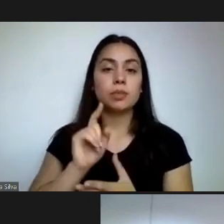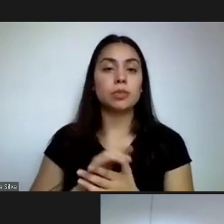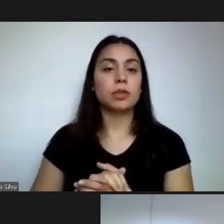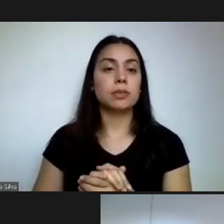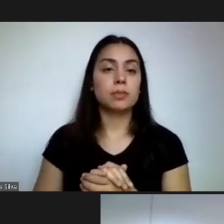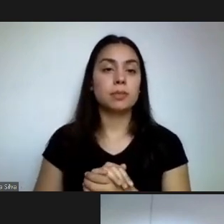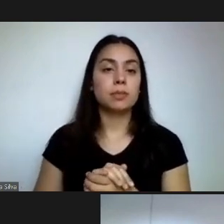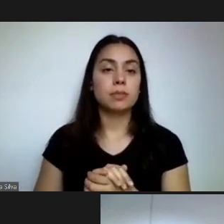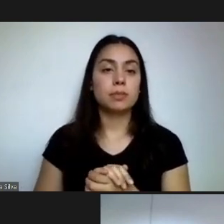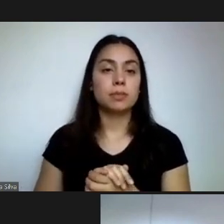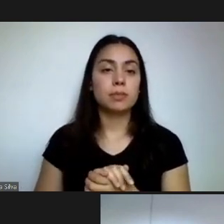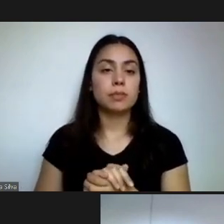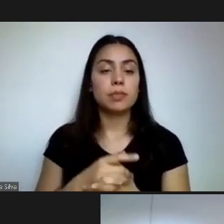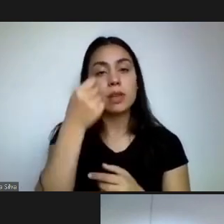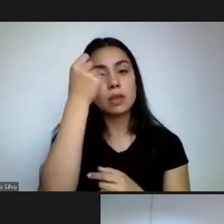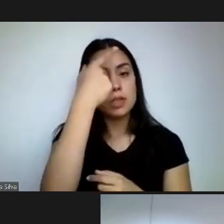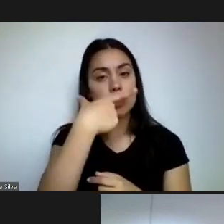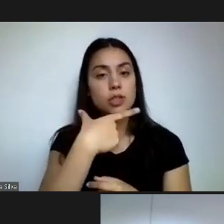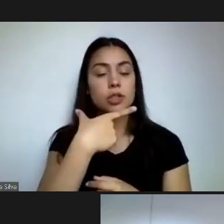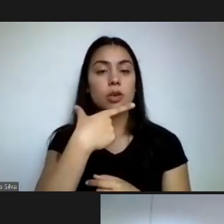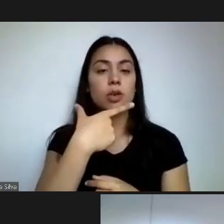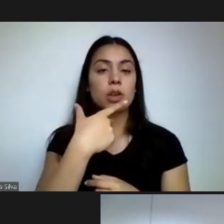está, nesta história que estamos aqui a dizer, só